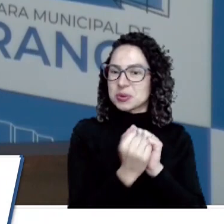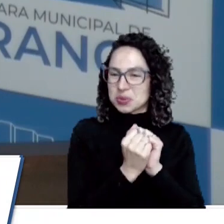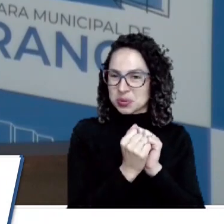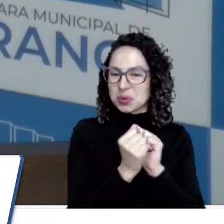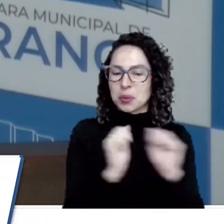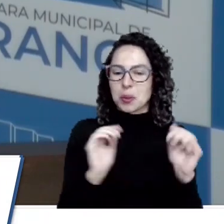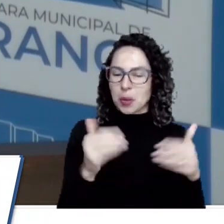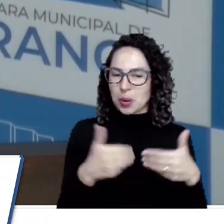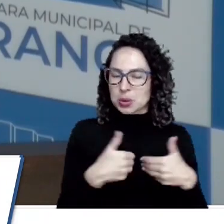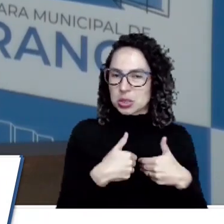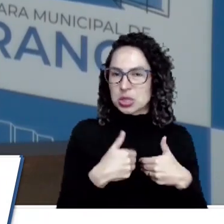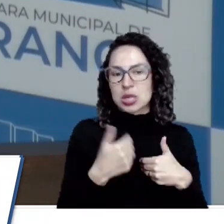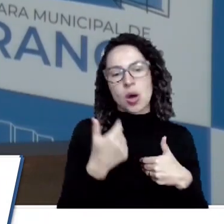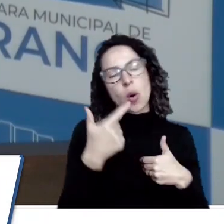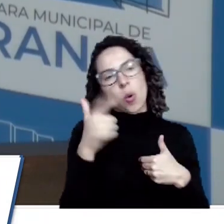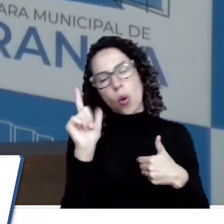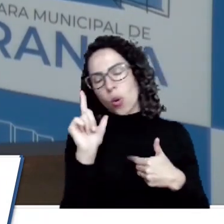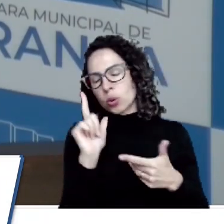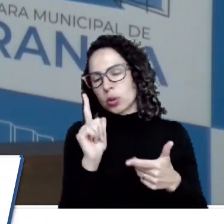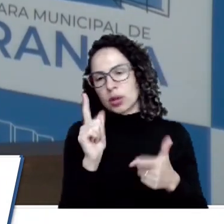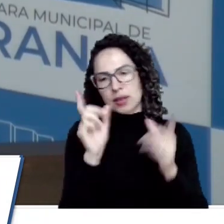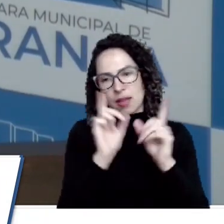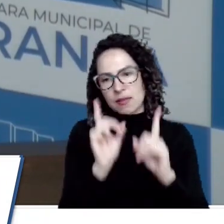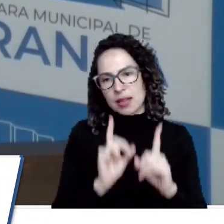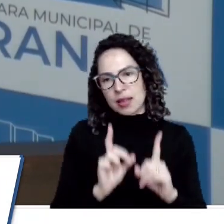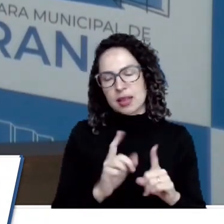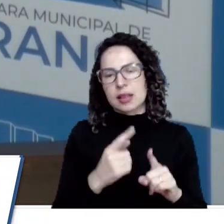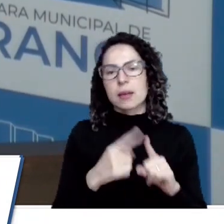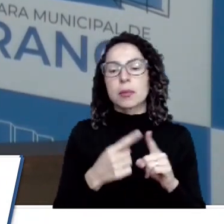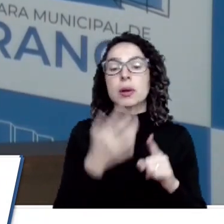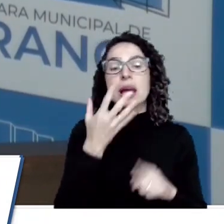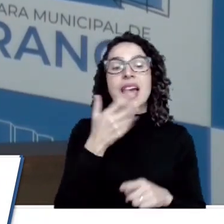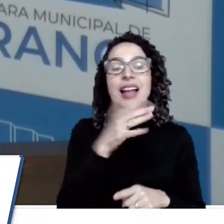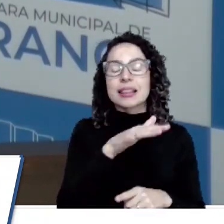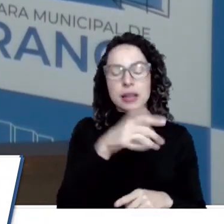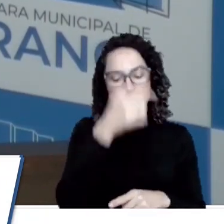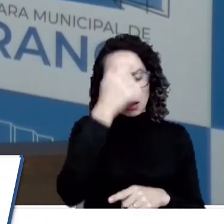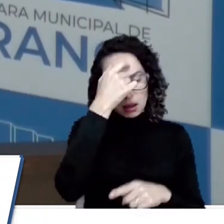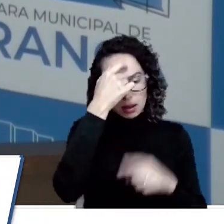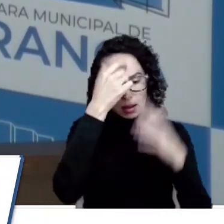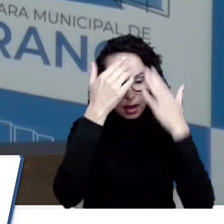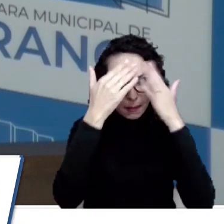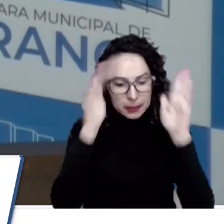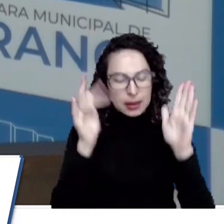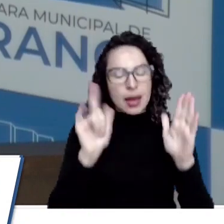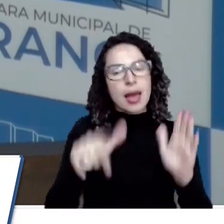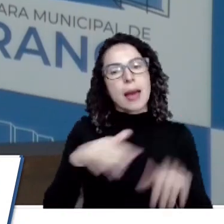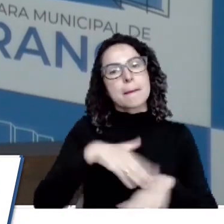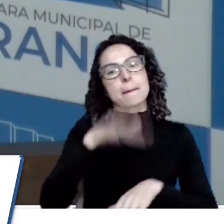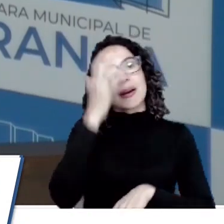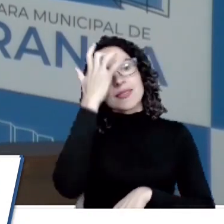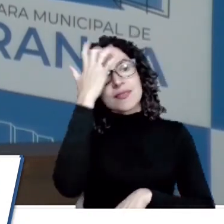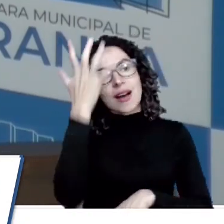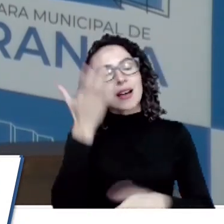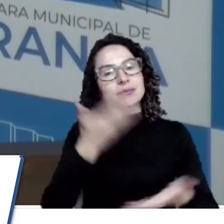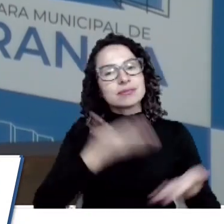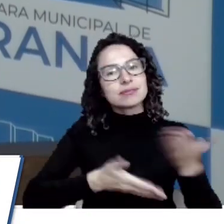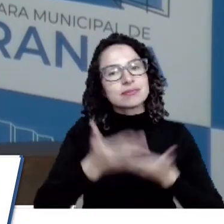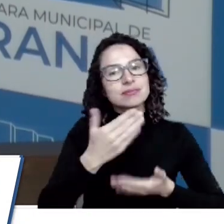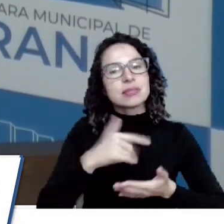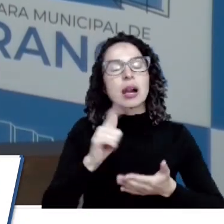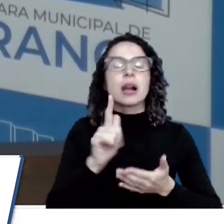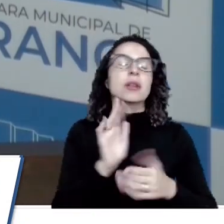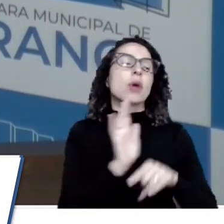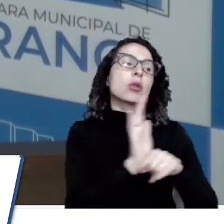ou com demais transtornos. Porque elas tendo essa consciência, fica muito mais fácil de trabalhar isso. E isso reflete na família,